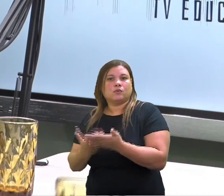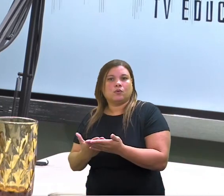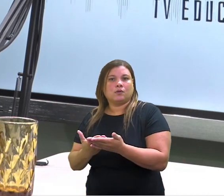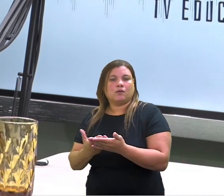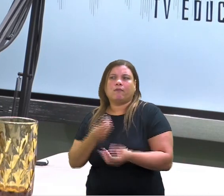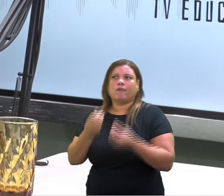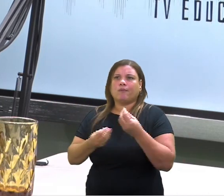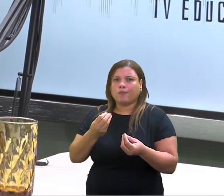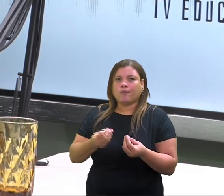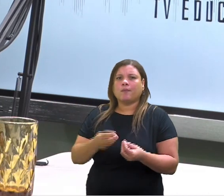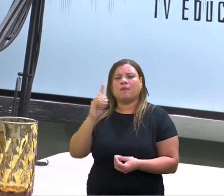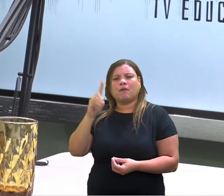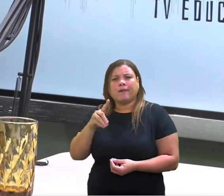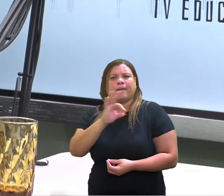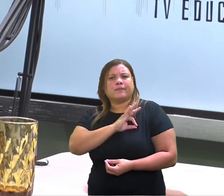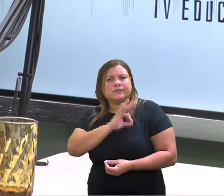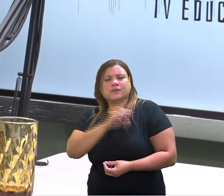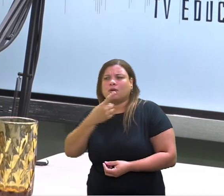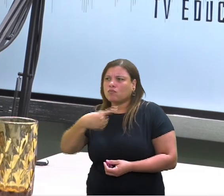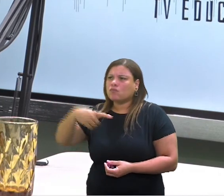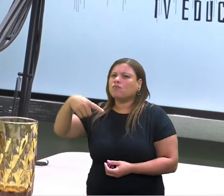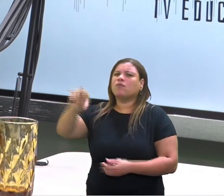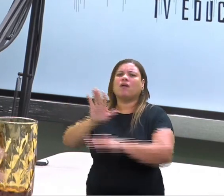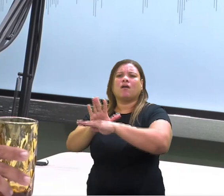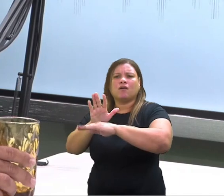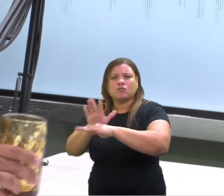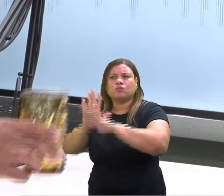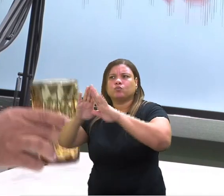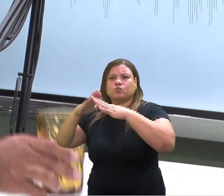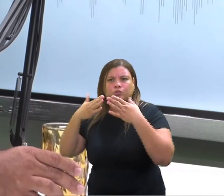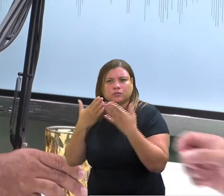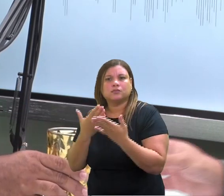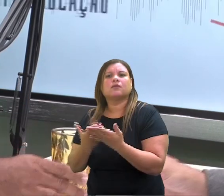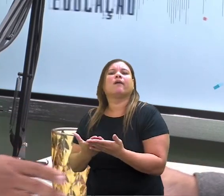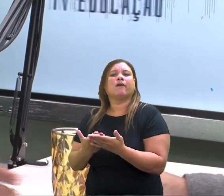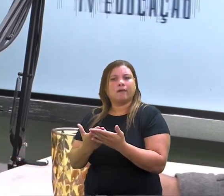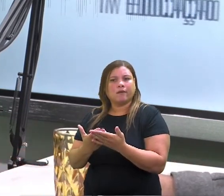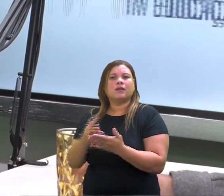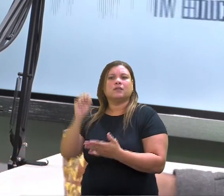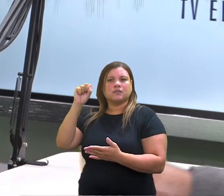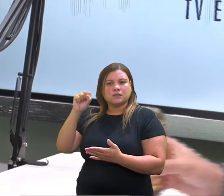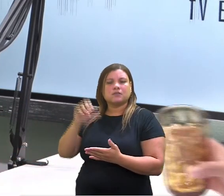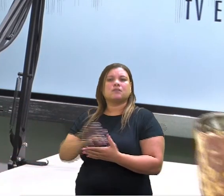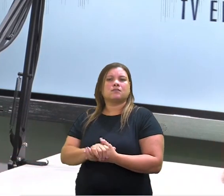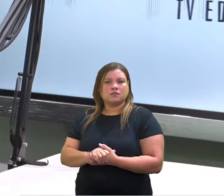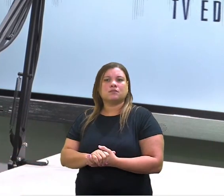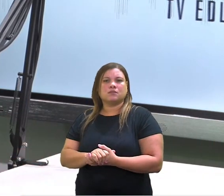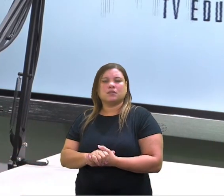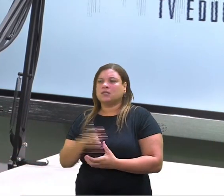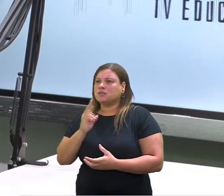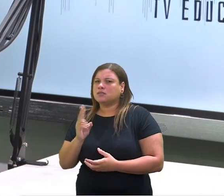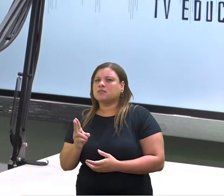pessoas de má índole, para ajudar a controlar o trânsito, né, na porta da escola. Então, nós temos a questão